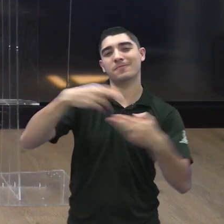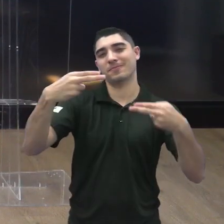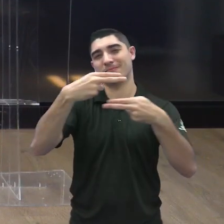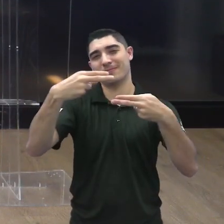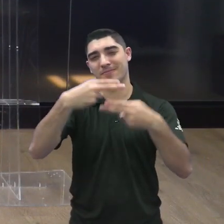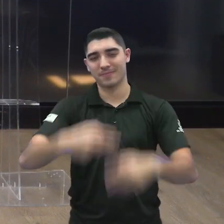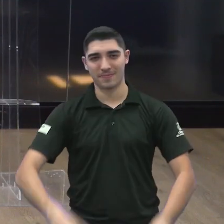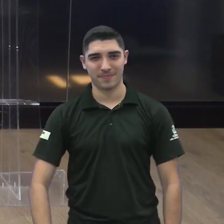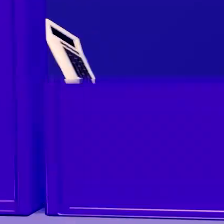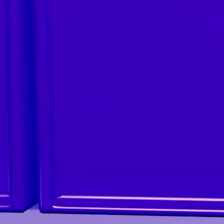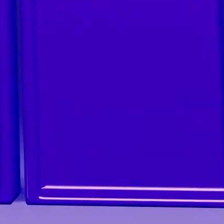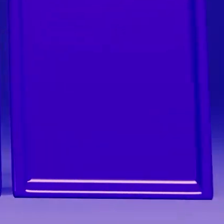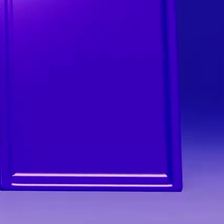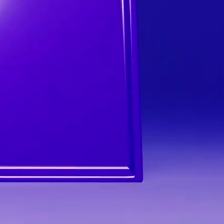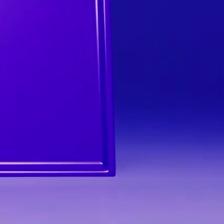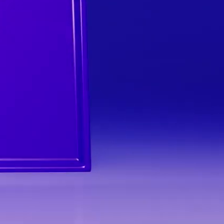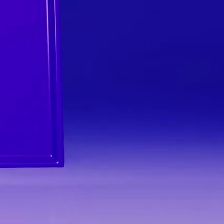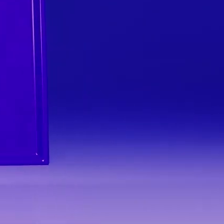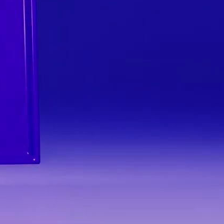analistas do Sebrae.